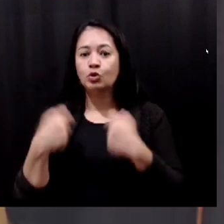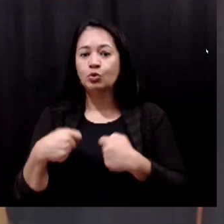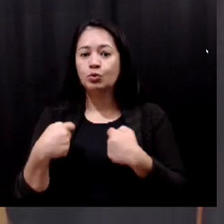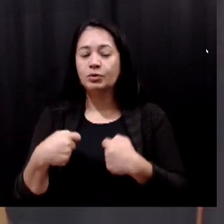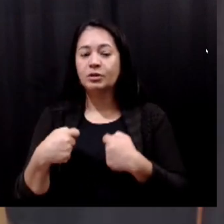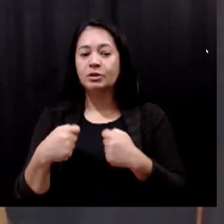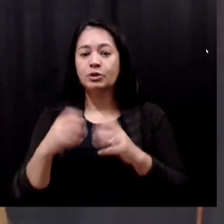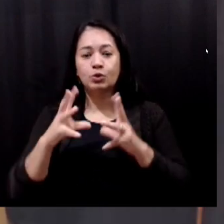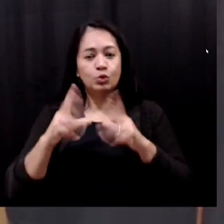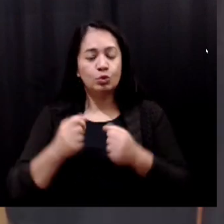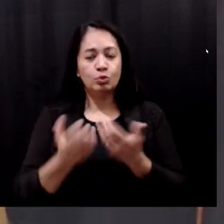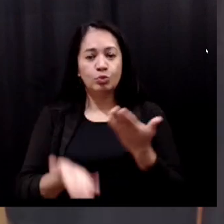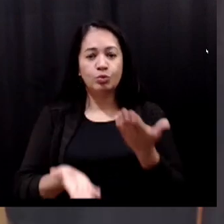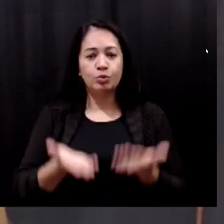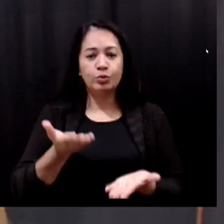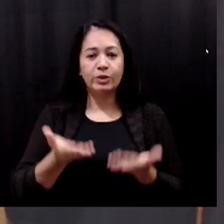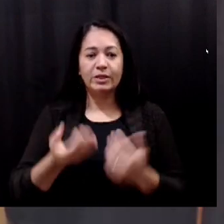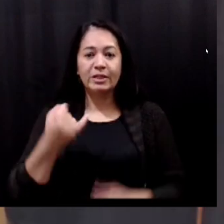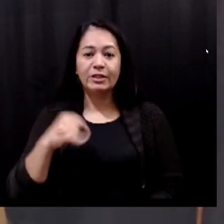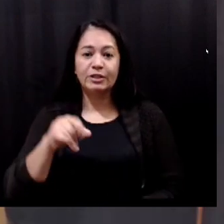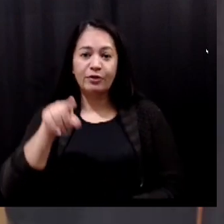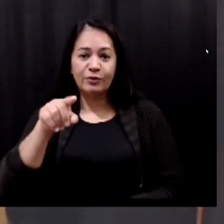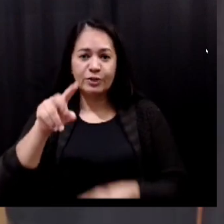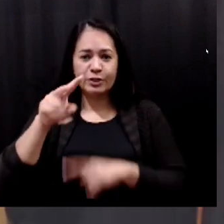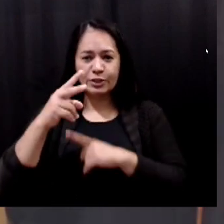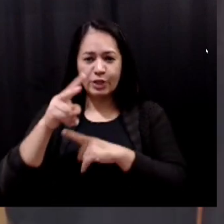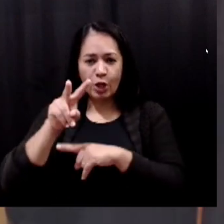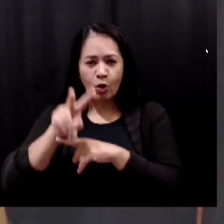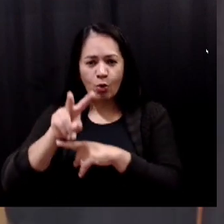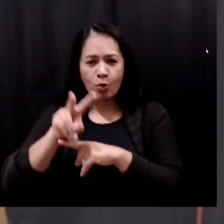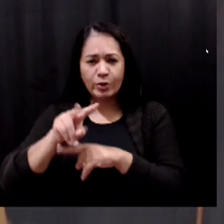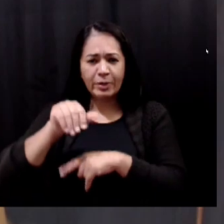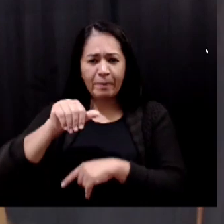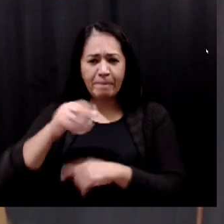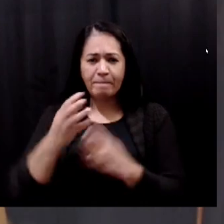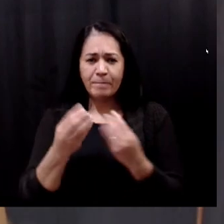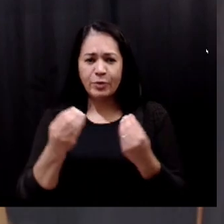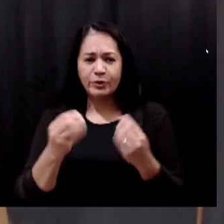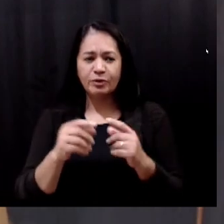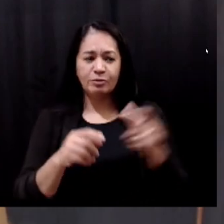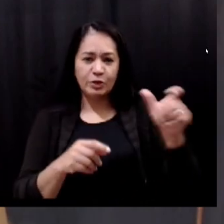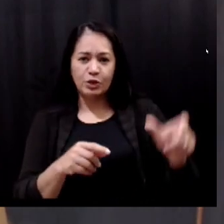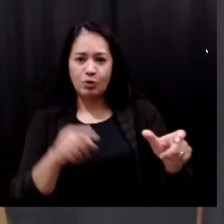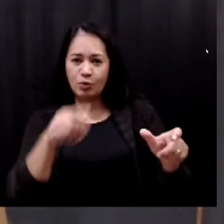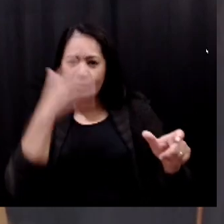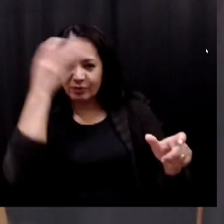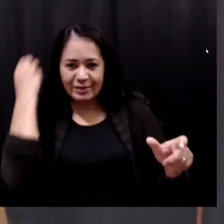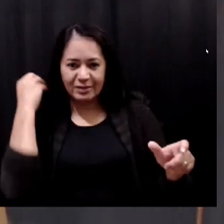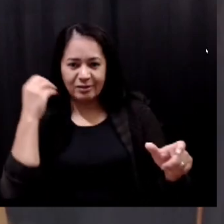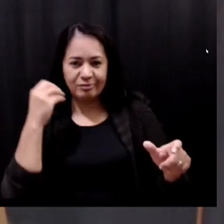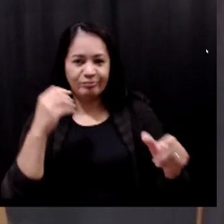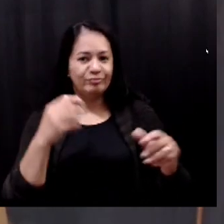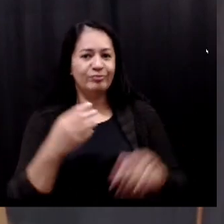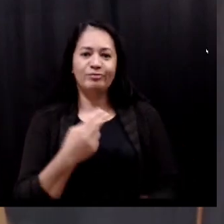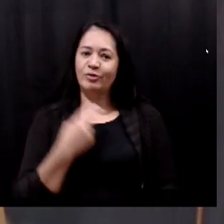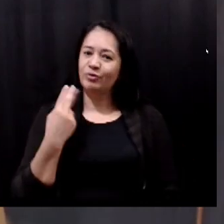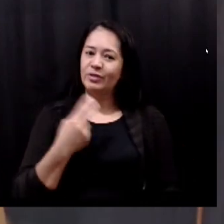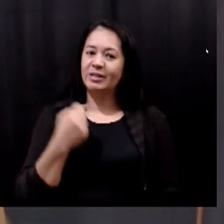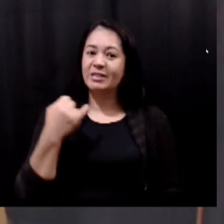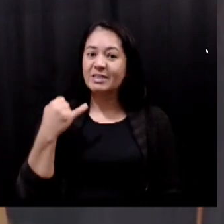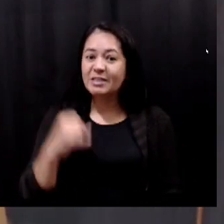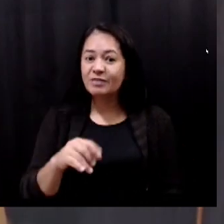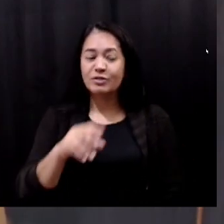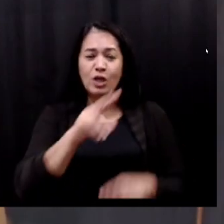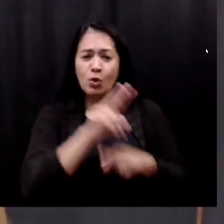Então, se você está se cuidando demais e não pensando no outro, é excesso. Se você está cuidando demais do outro e não está